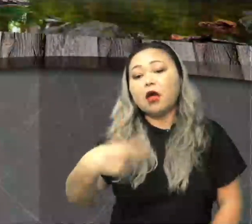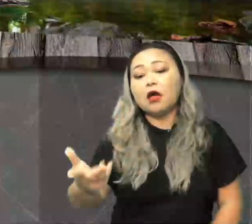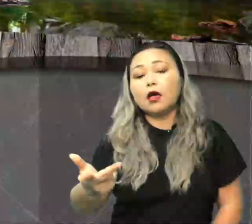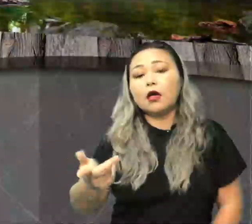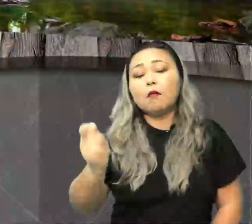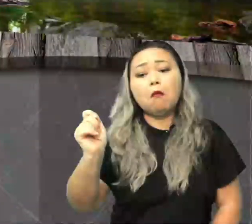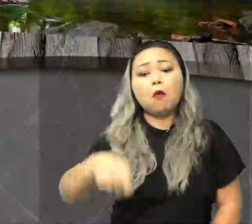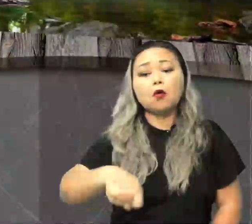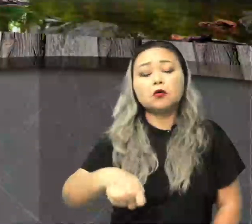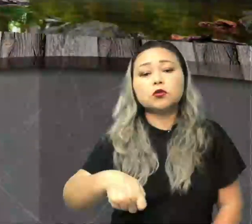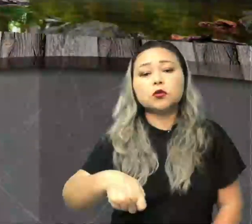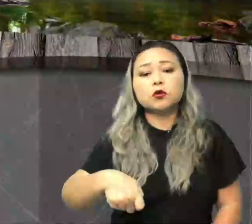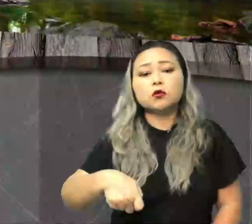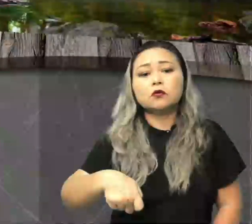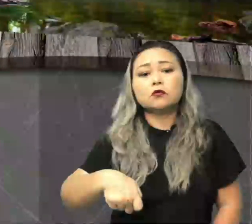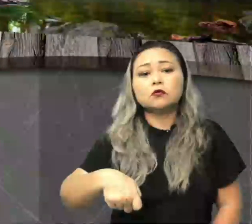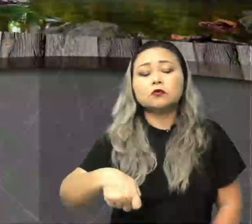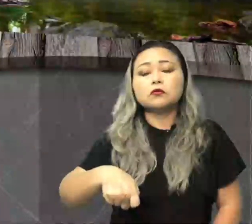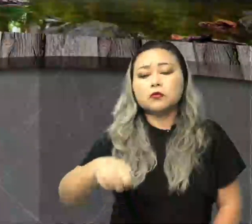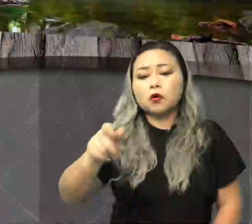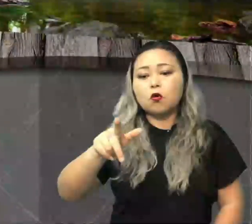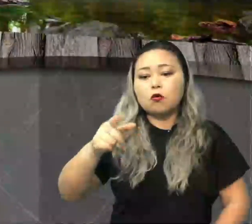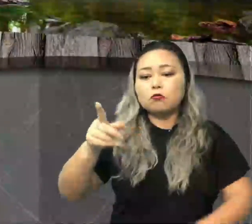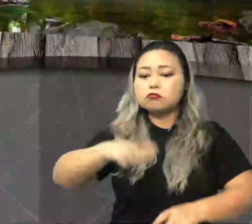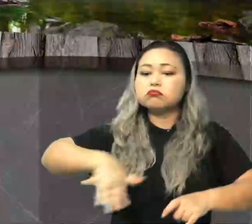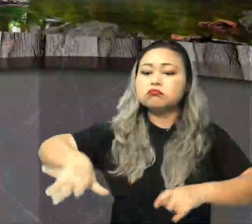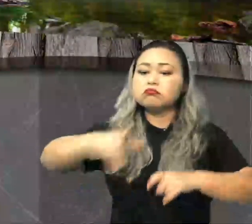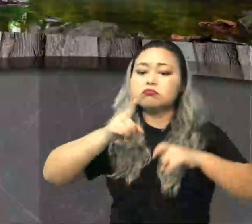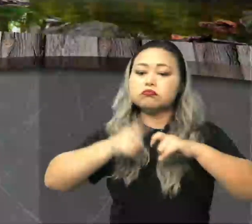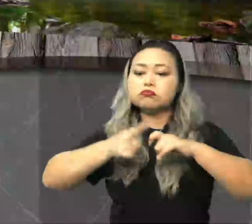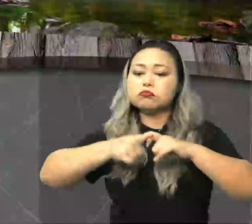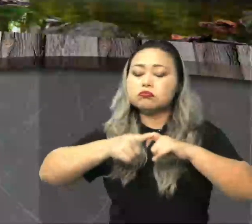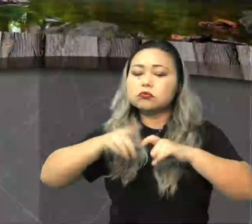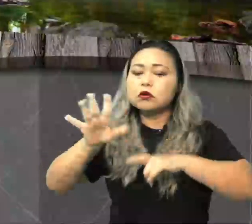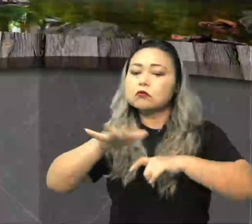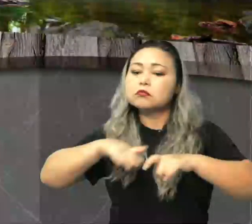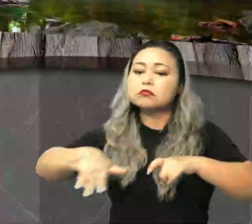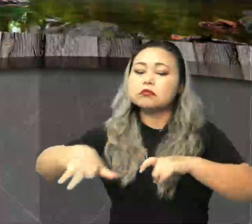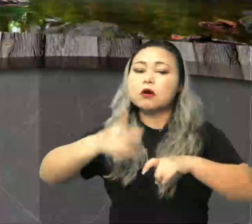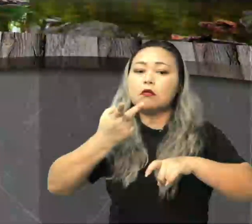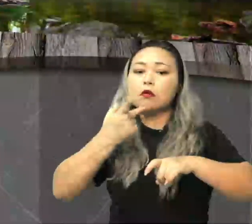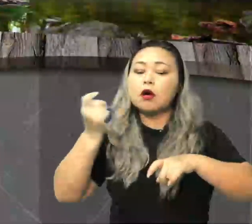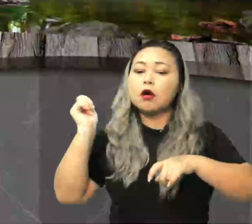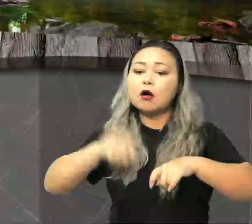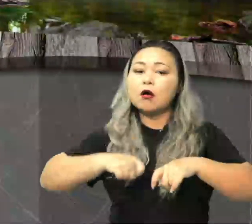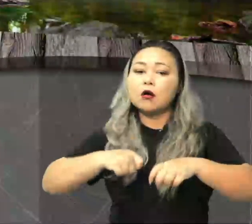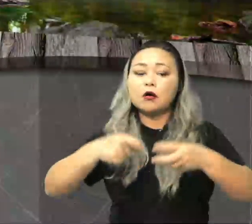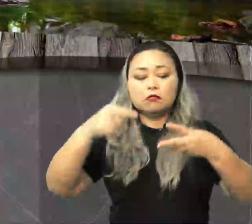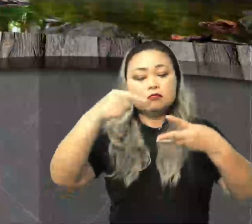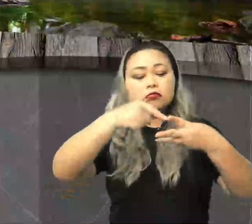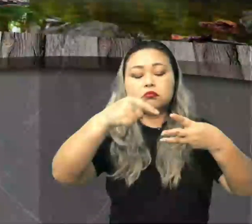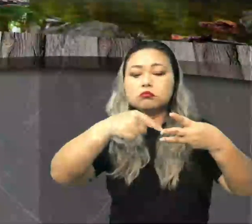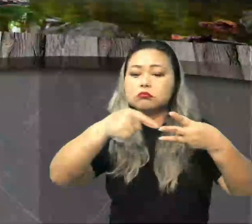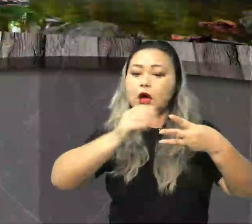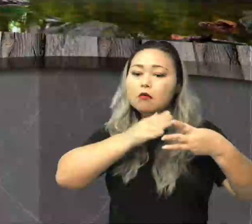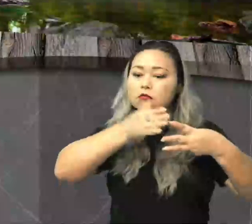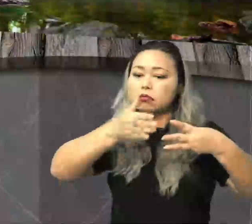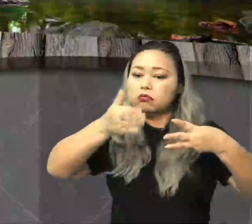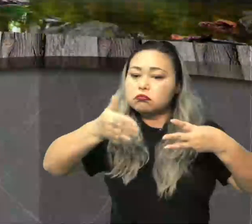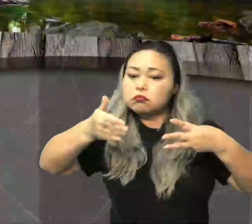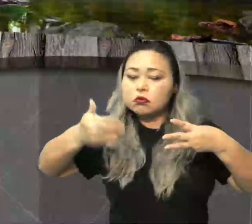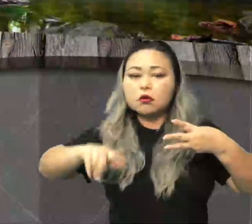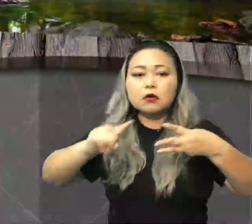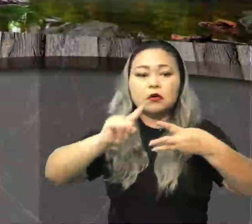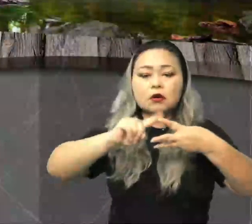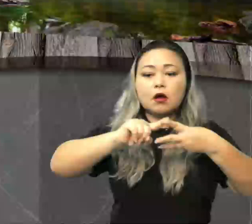pode, os médicos, né, a Organização de Saúde, ela fala que pode ter 3 ciclos, né? Pode estar